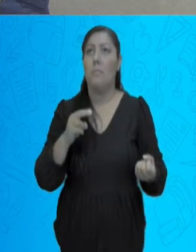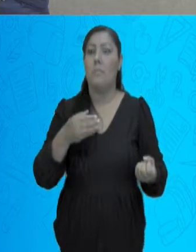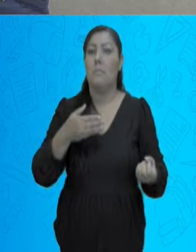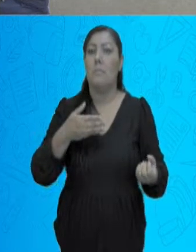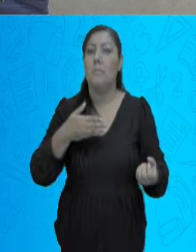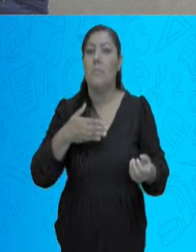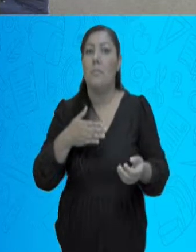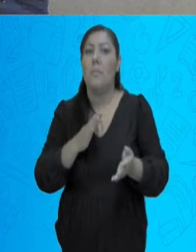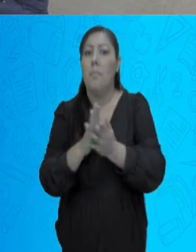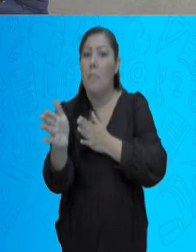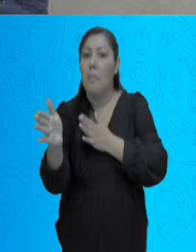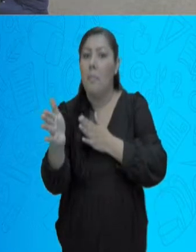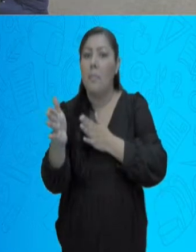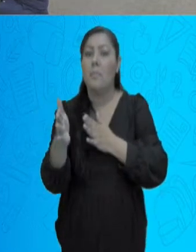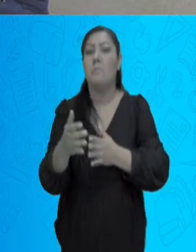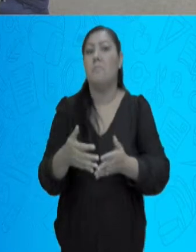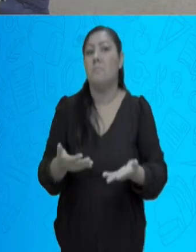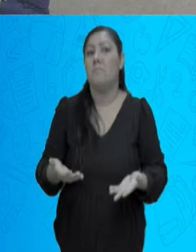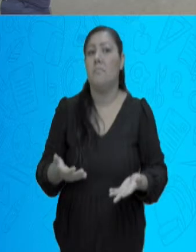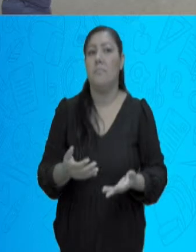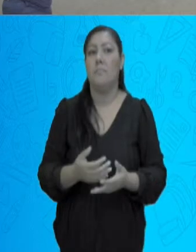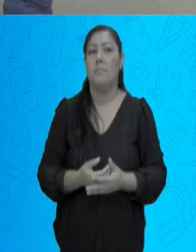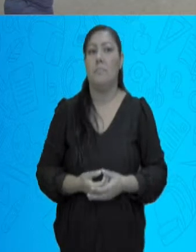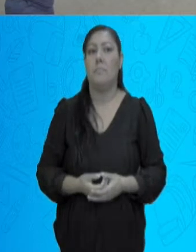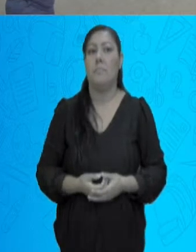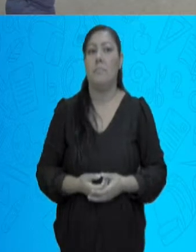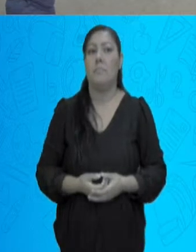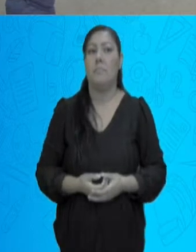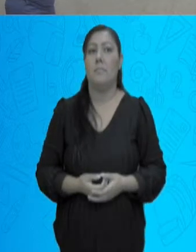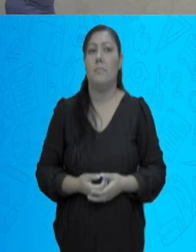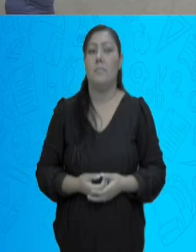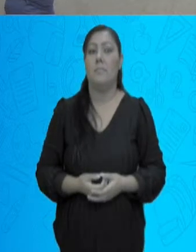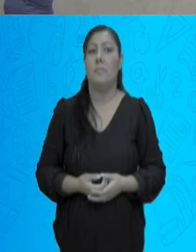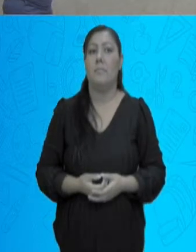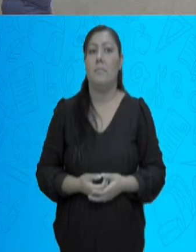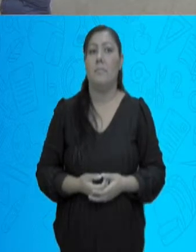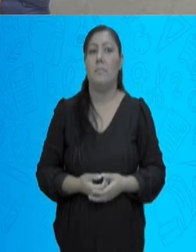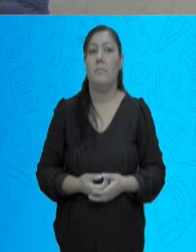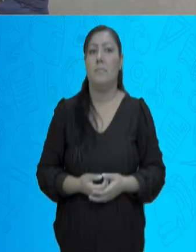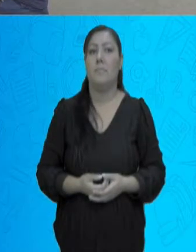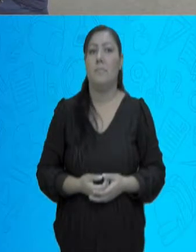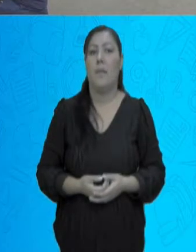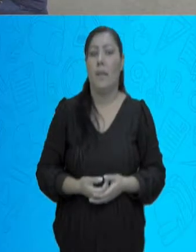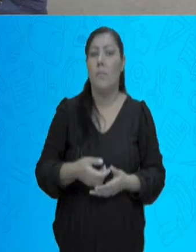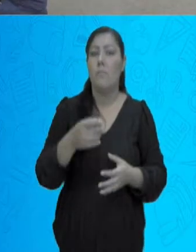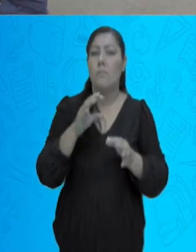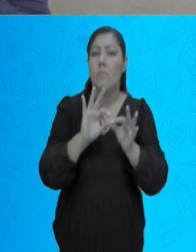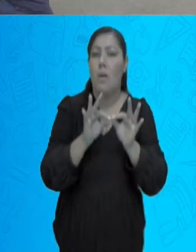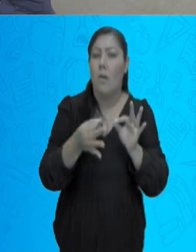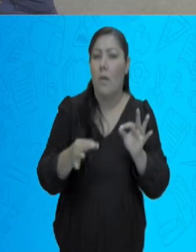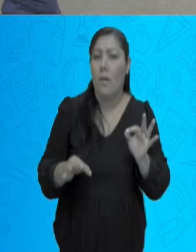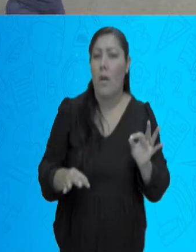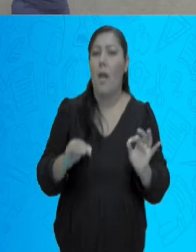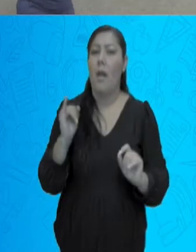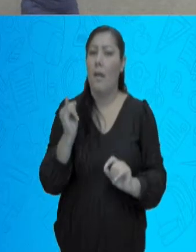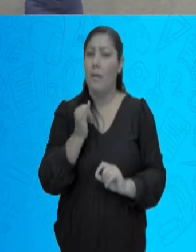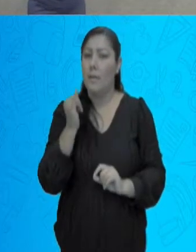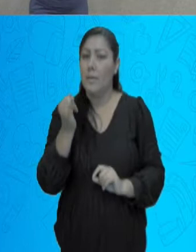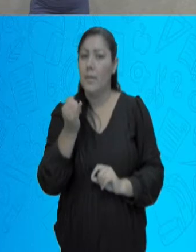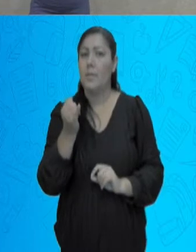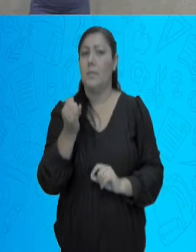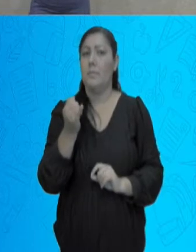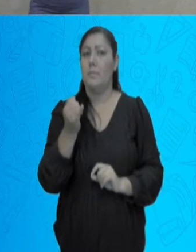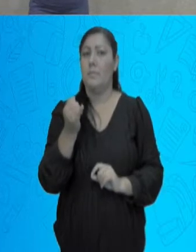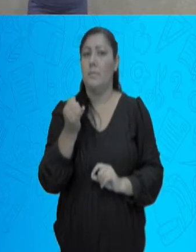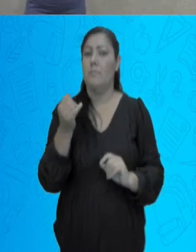Há um detalhe importante que eu gostaria de chamar a atenção de vocês. Nós não citamos aqui, mas é